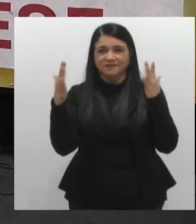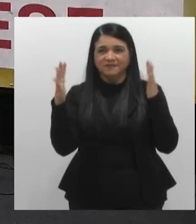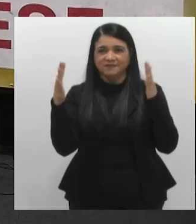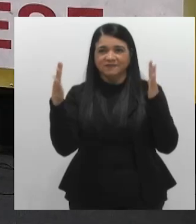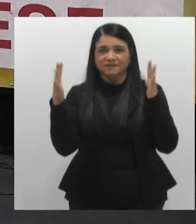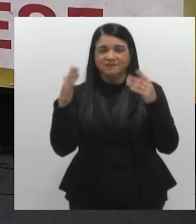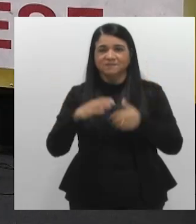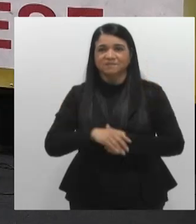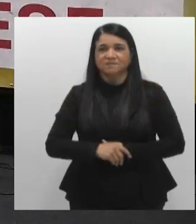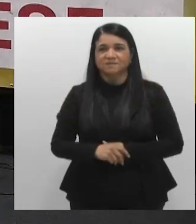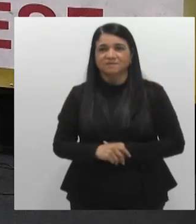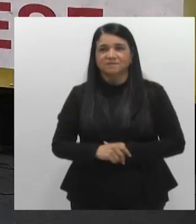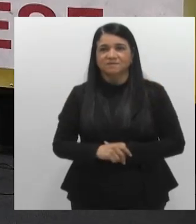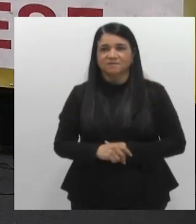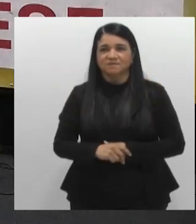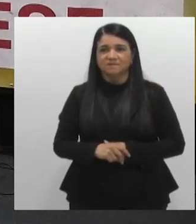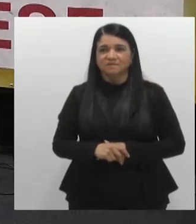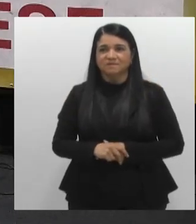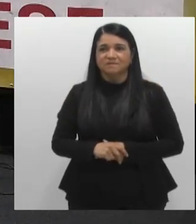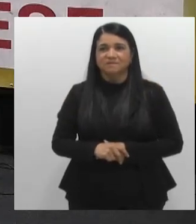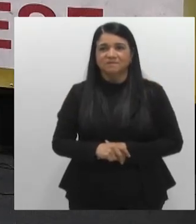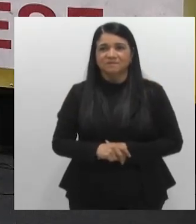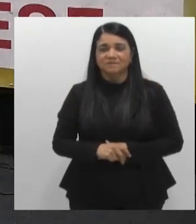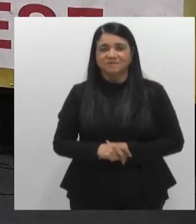Irmão para irmão. Ganhei placa hoje.